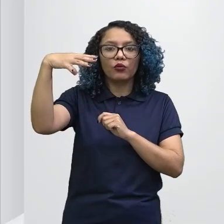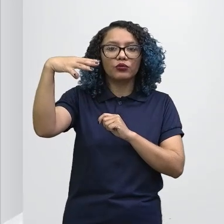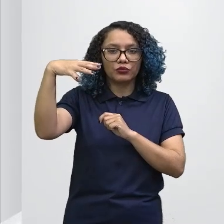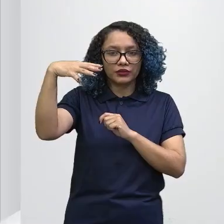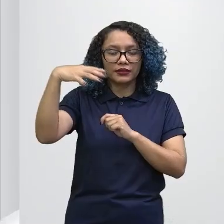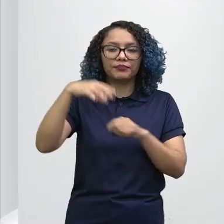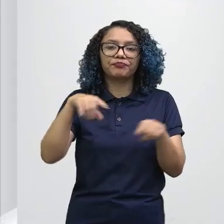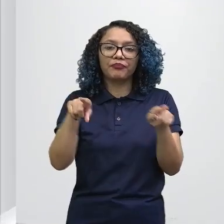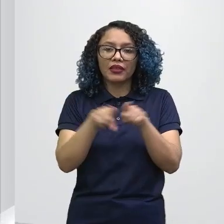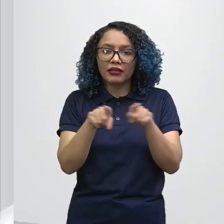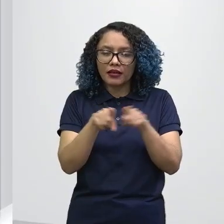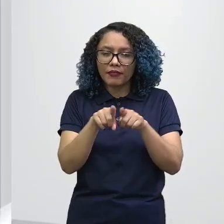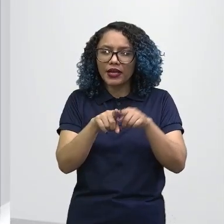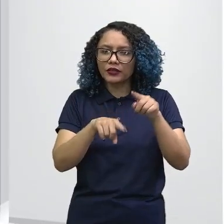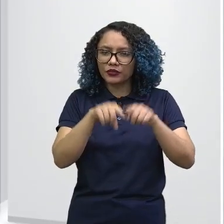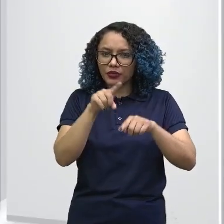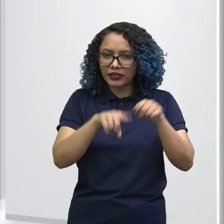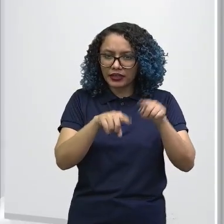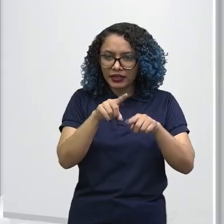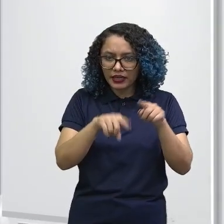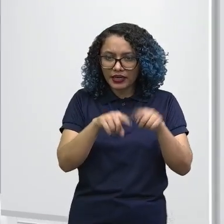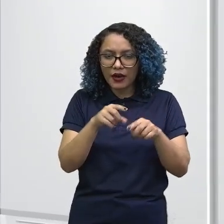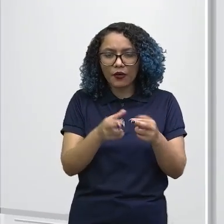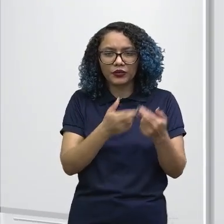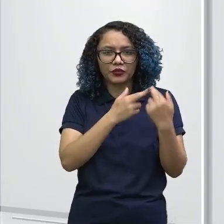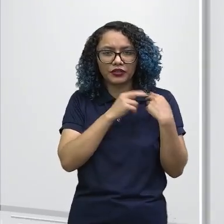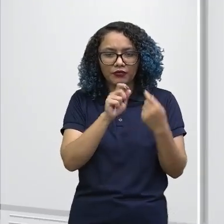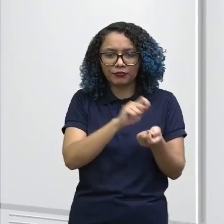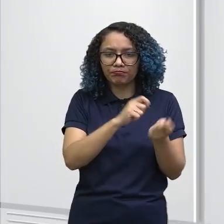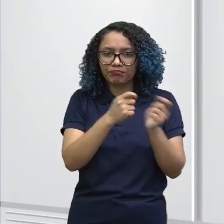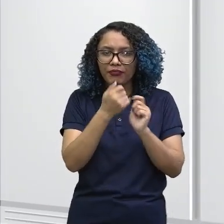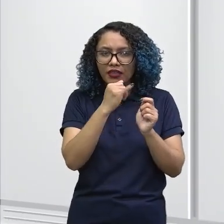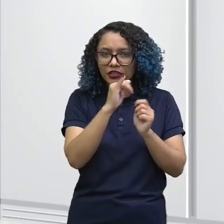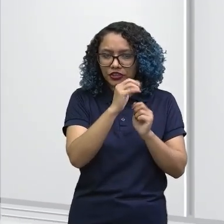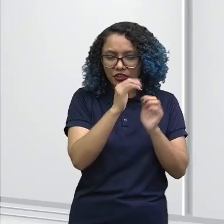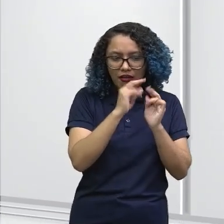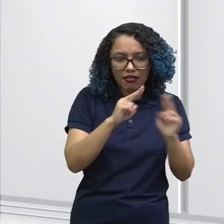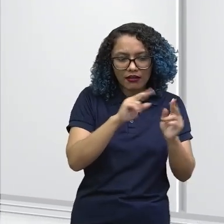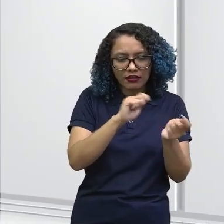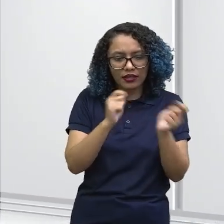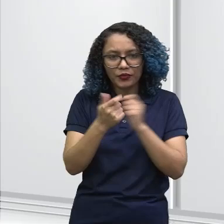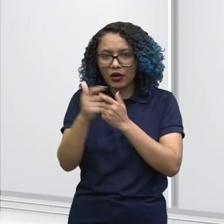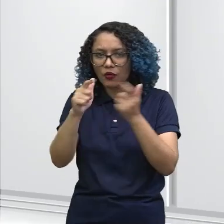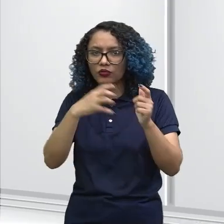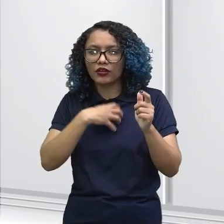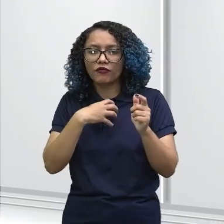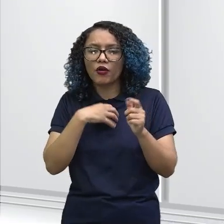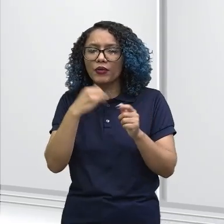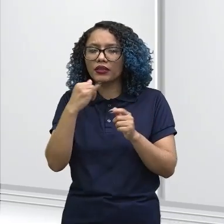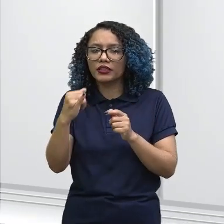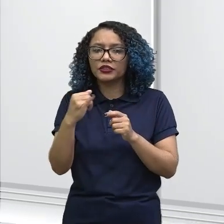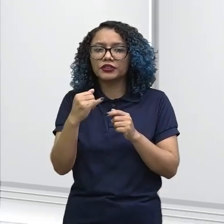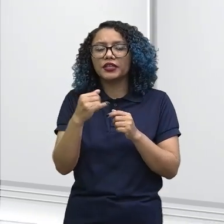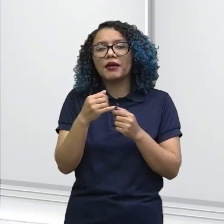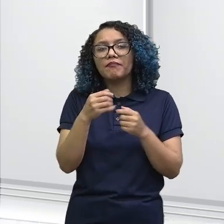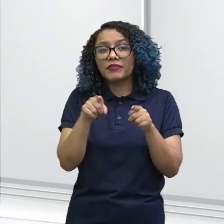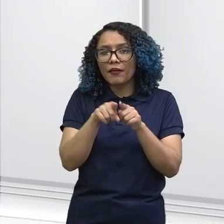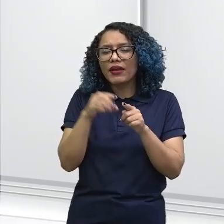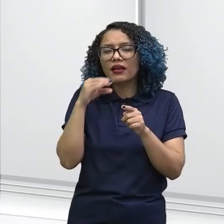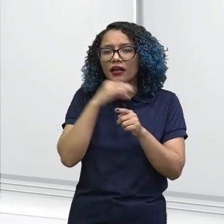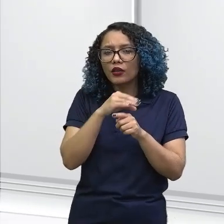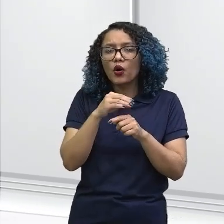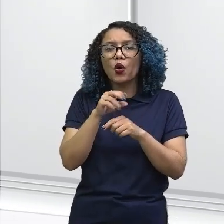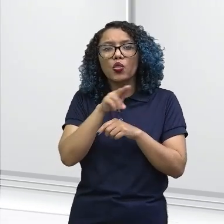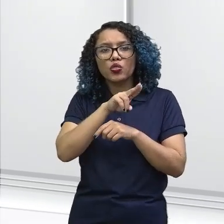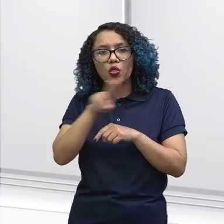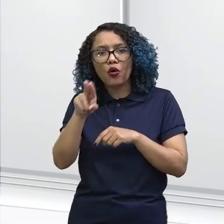Os dispositivos responsáveis por essa conversão da energia elétrica em outro tipo de energia, além do calor, são chamados